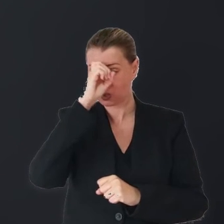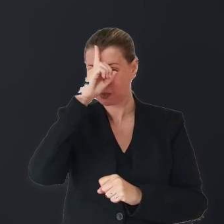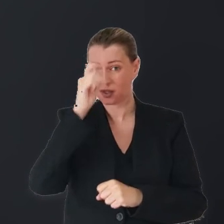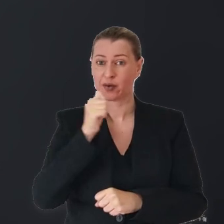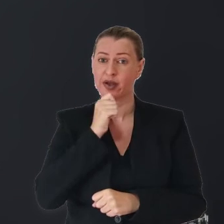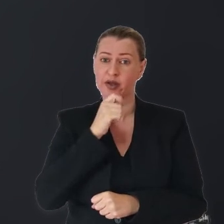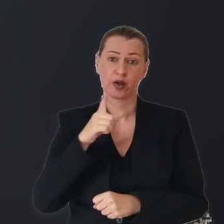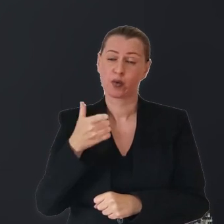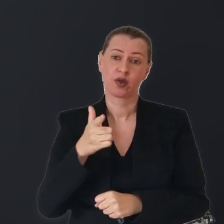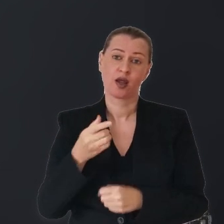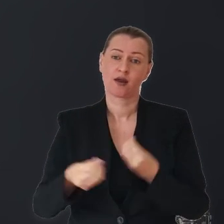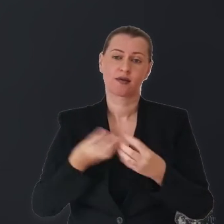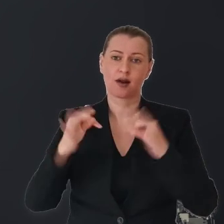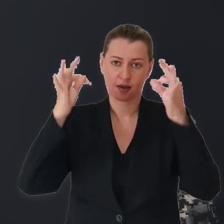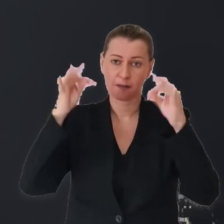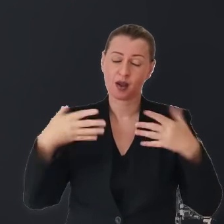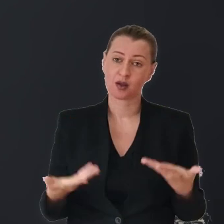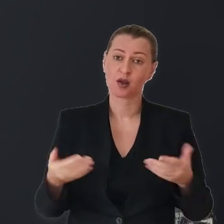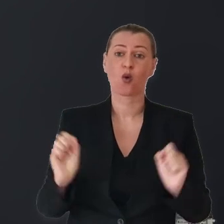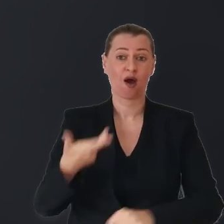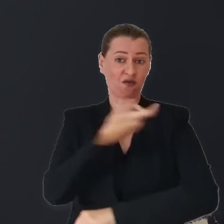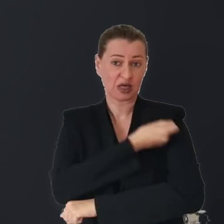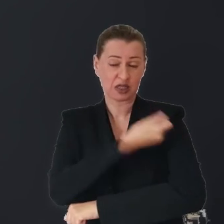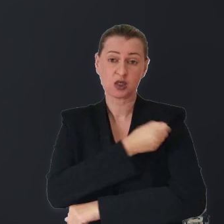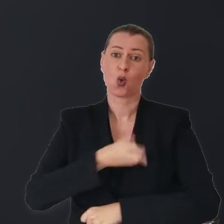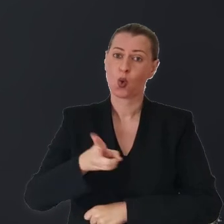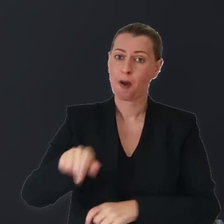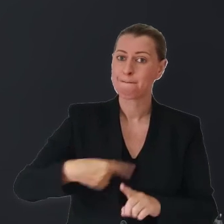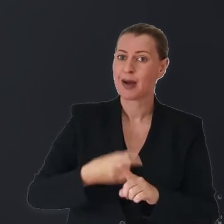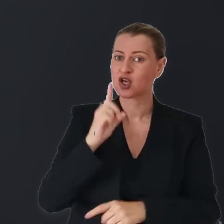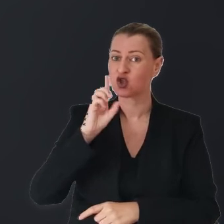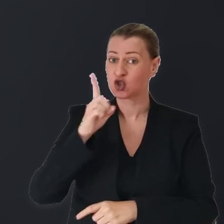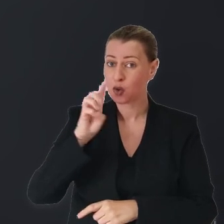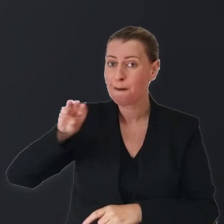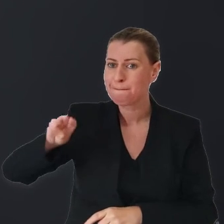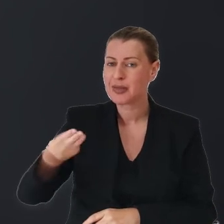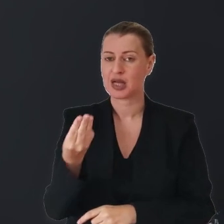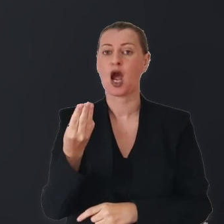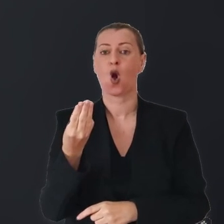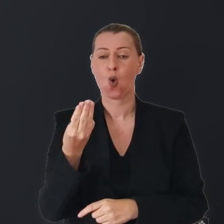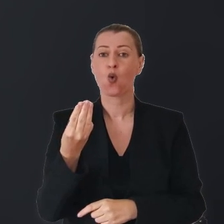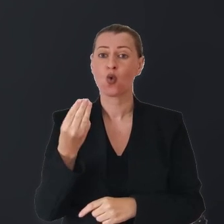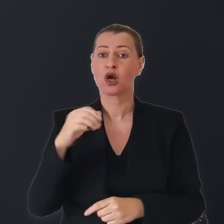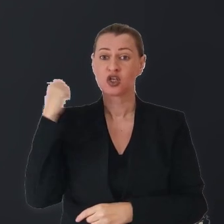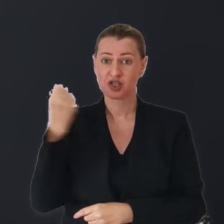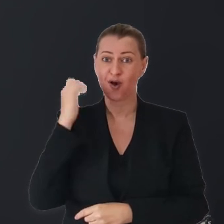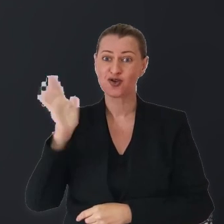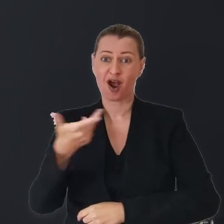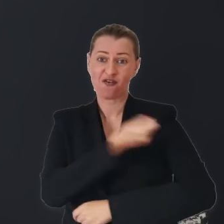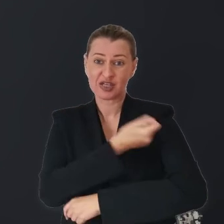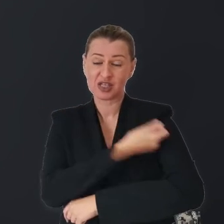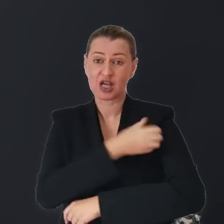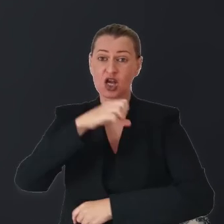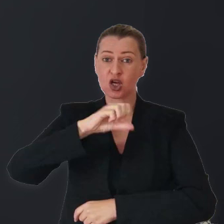tratamento intensivo. Por outro lado, a vacinação continua, com mais de 1 milhão de gaúchos já vacinados. Em